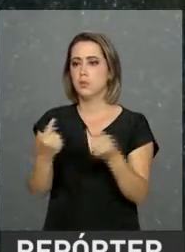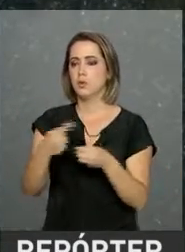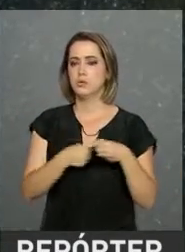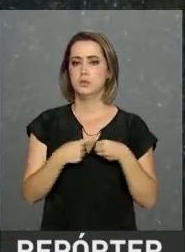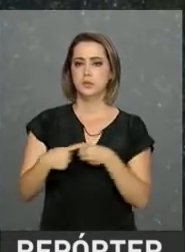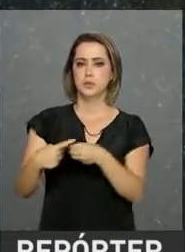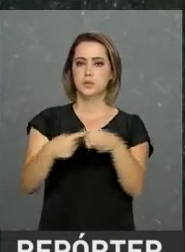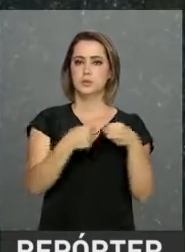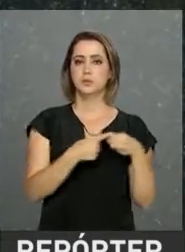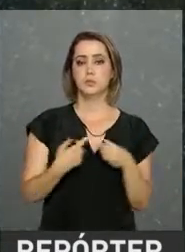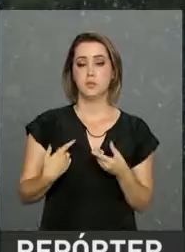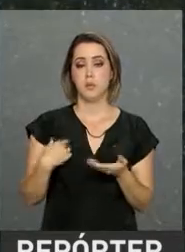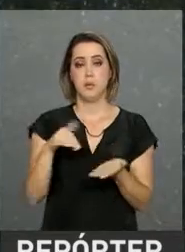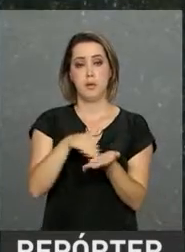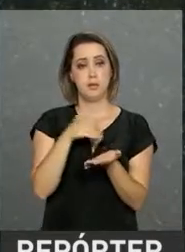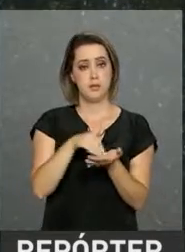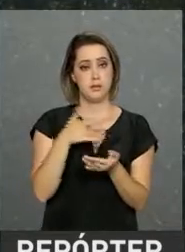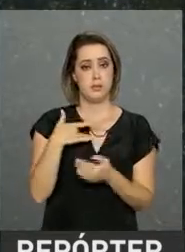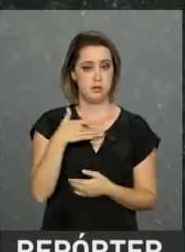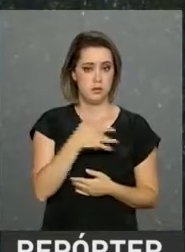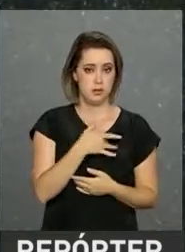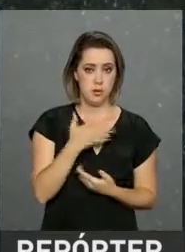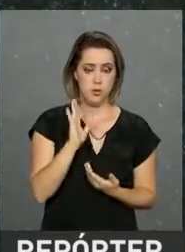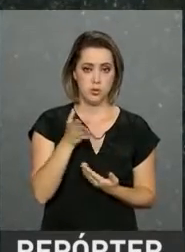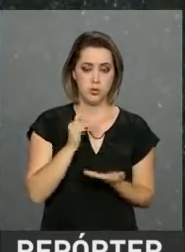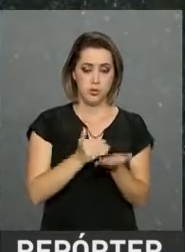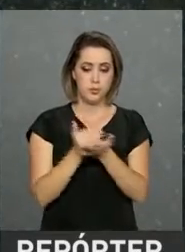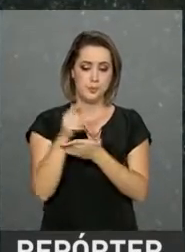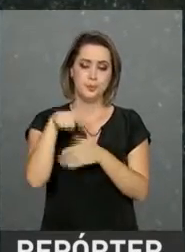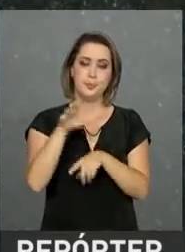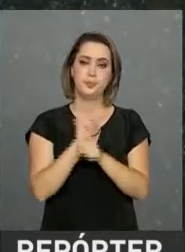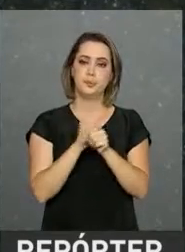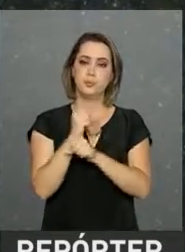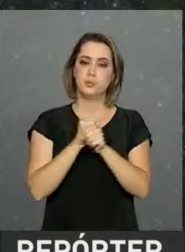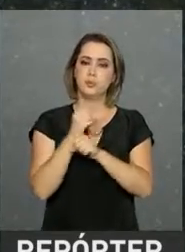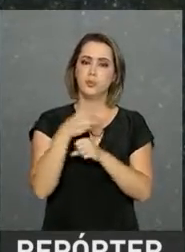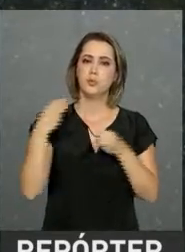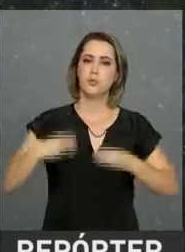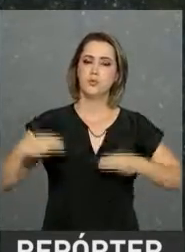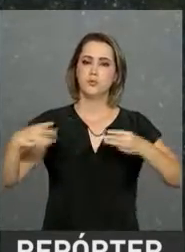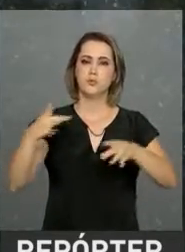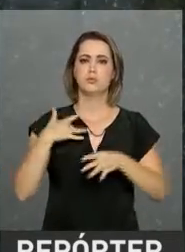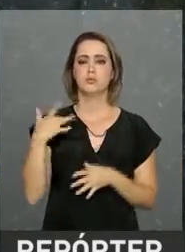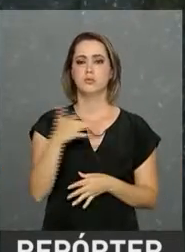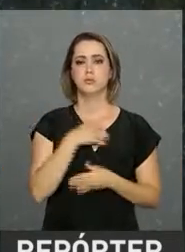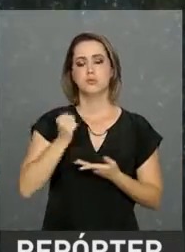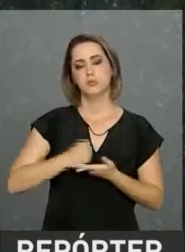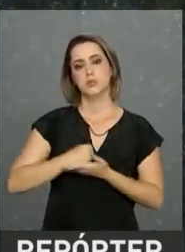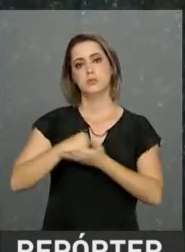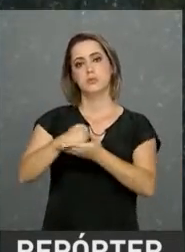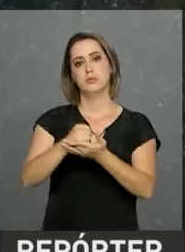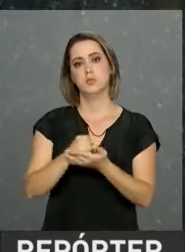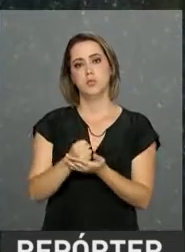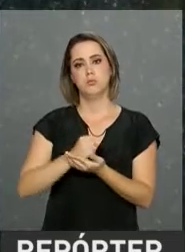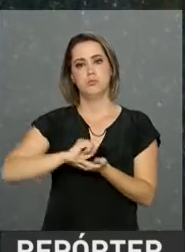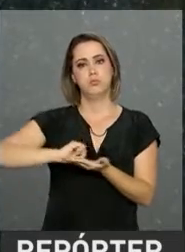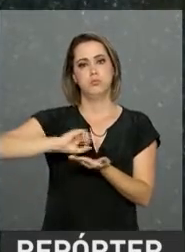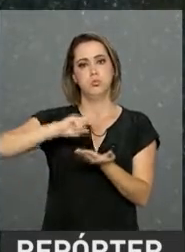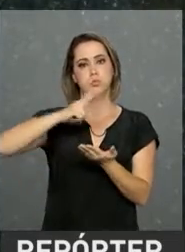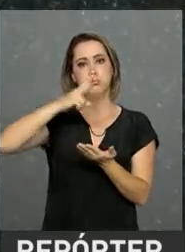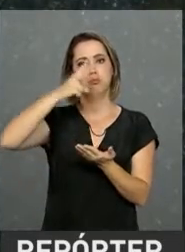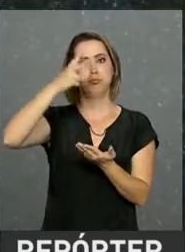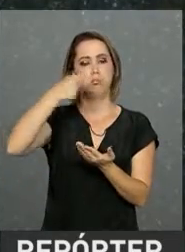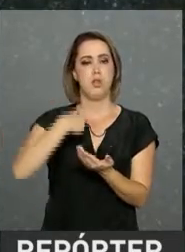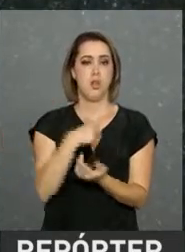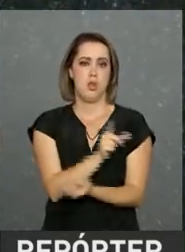pela Secretaria Estadual de Saúde. Desde o início deste ano, o Ministério da Saúde tem enviado doses extras da vacina